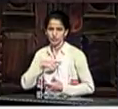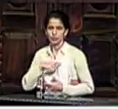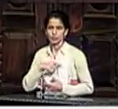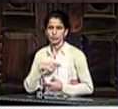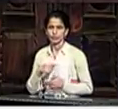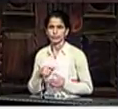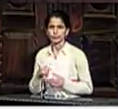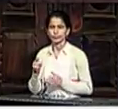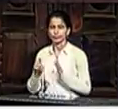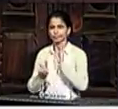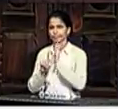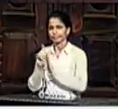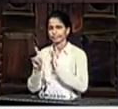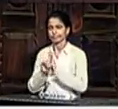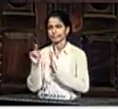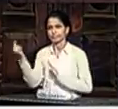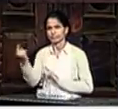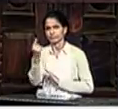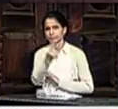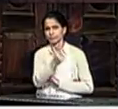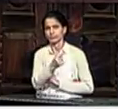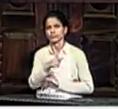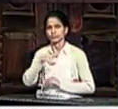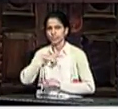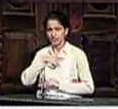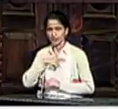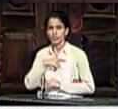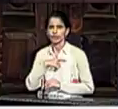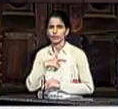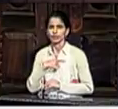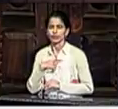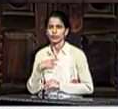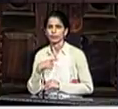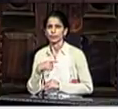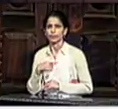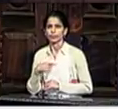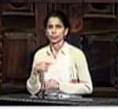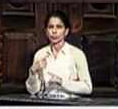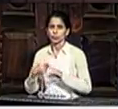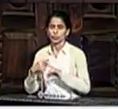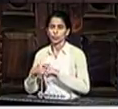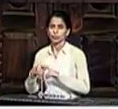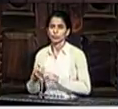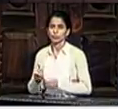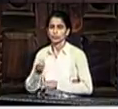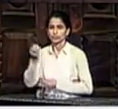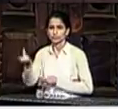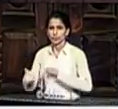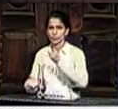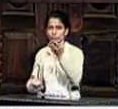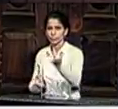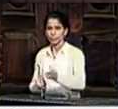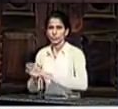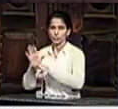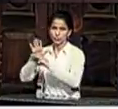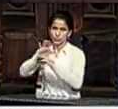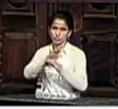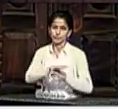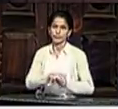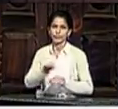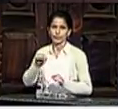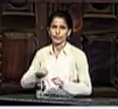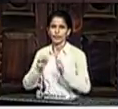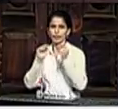levantar, cada um de nós tem um quinhão daquilo que foi concedido em todos os sentidos. Essa